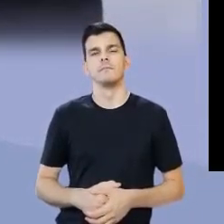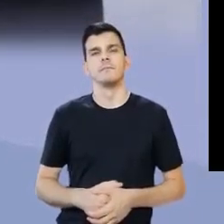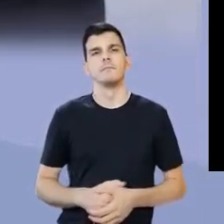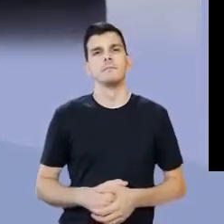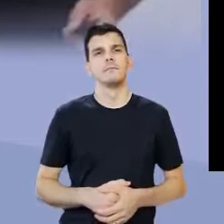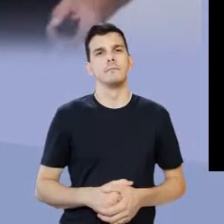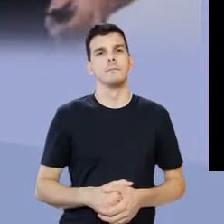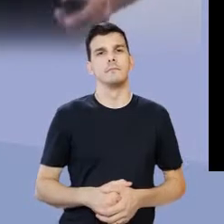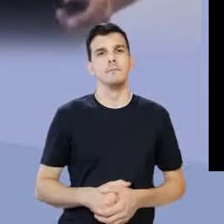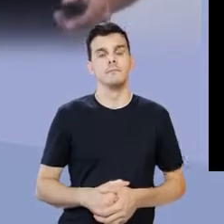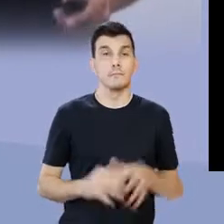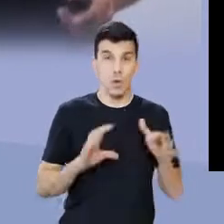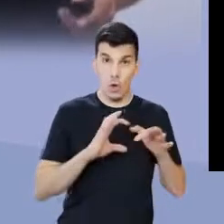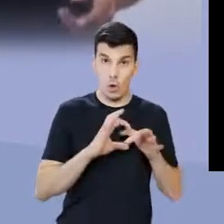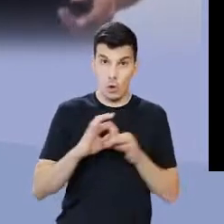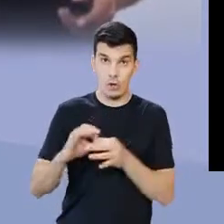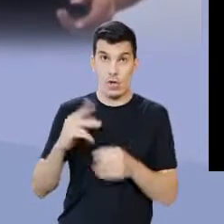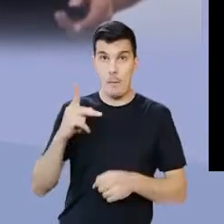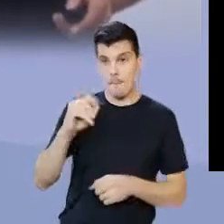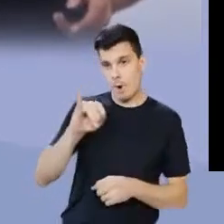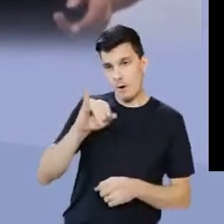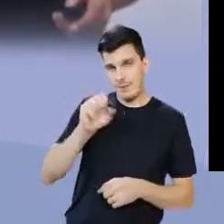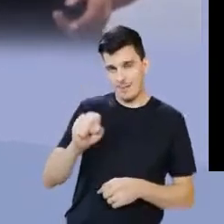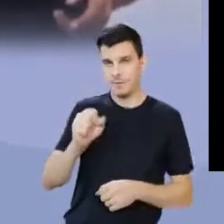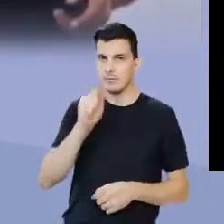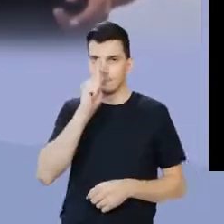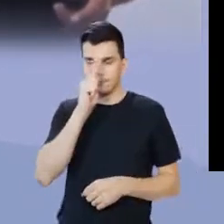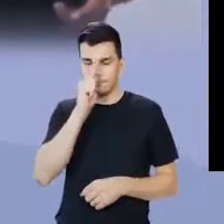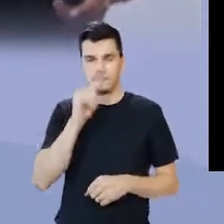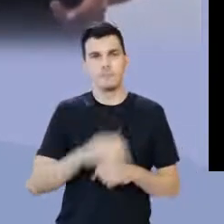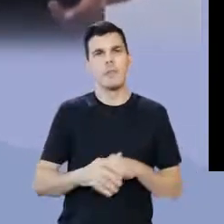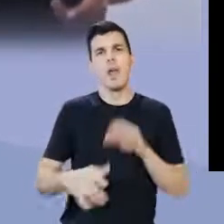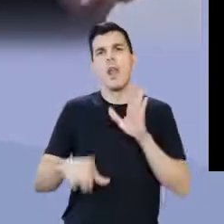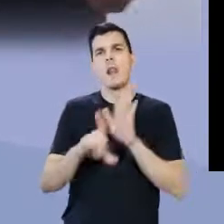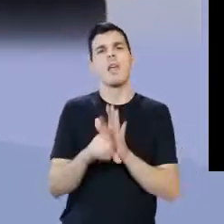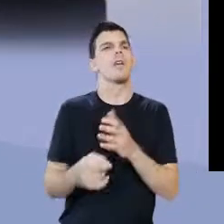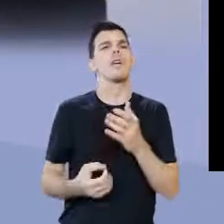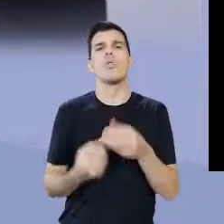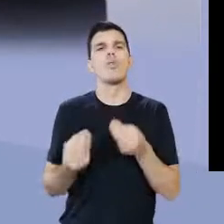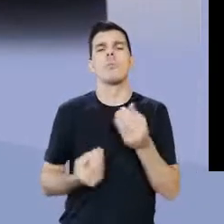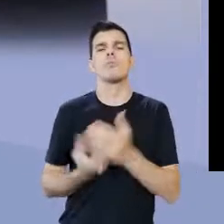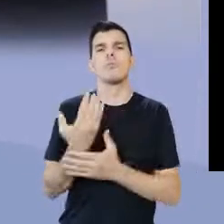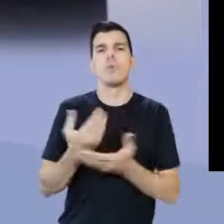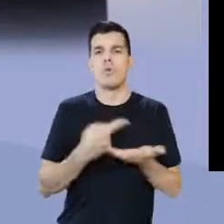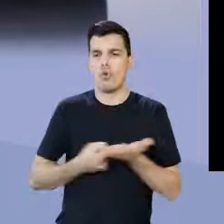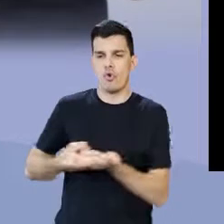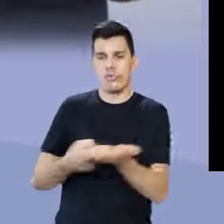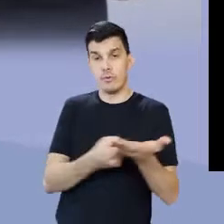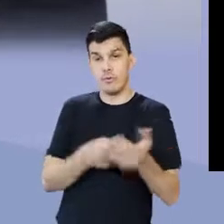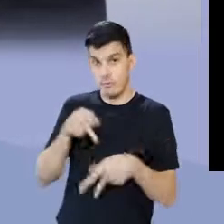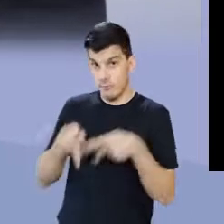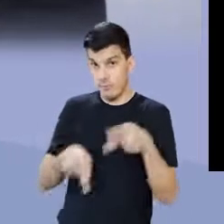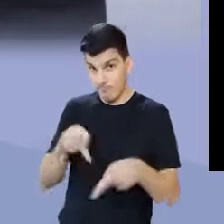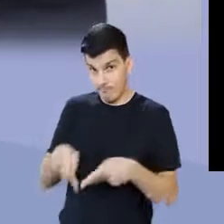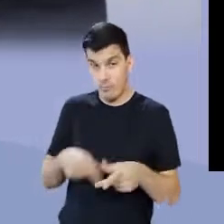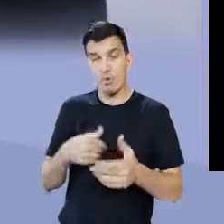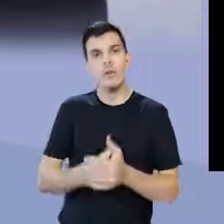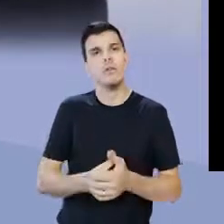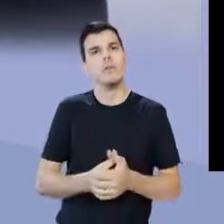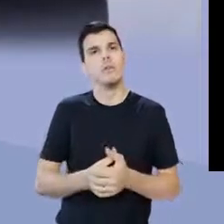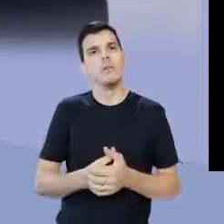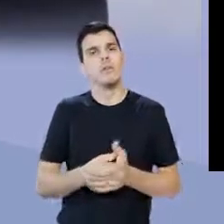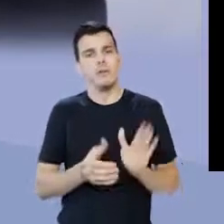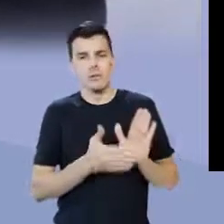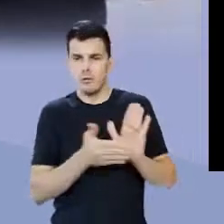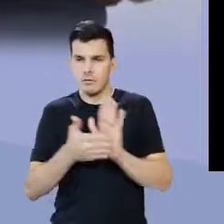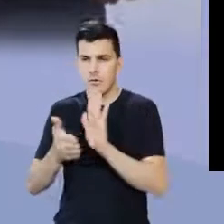de Grécia. No contexto da polis grega, as leis comuns nasciam de uma convenção entre cidadãos, definida pelo confronto